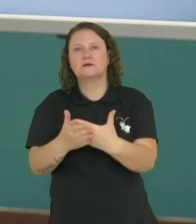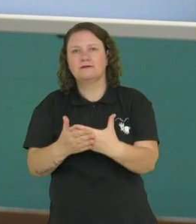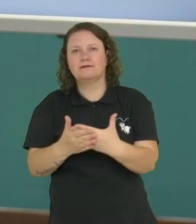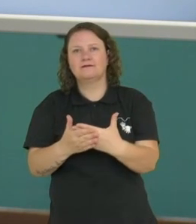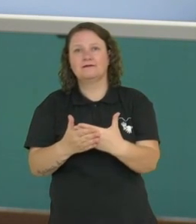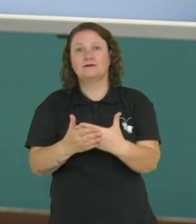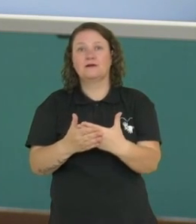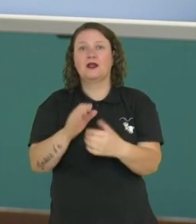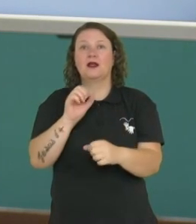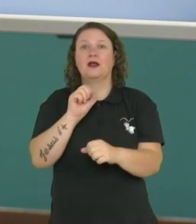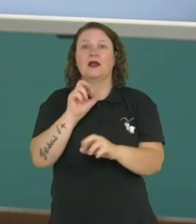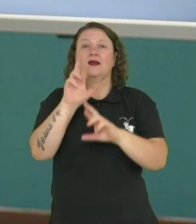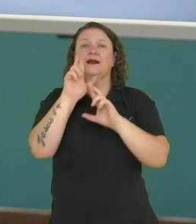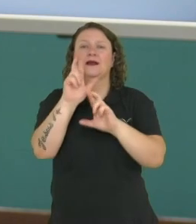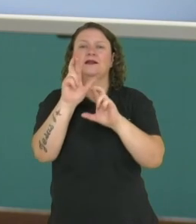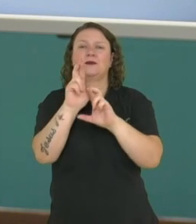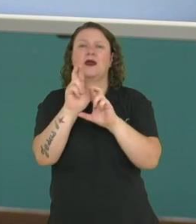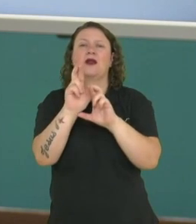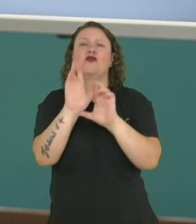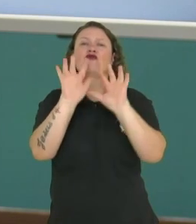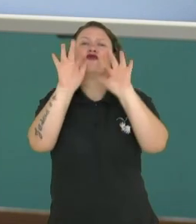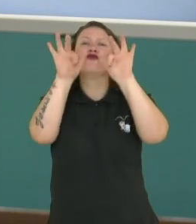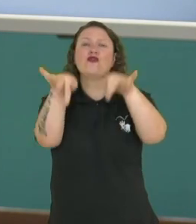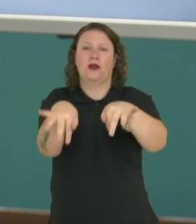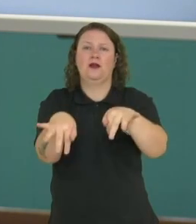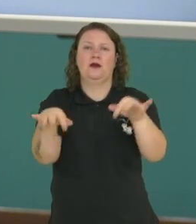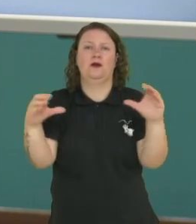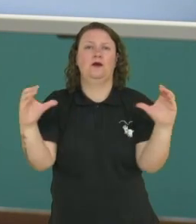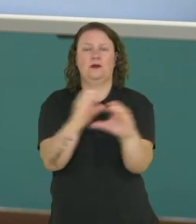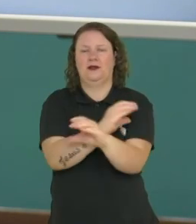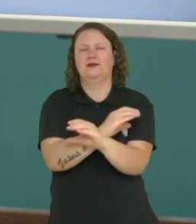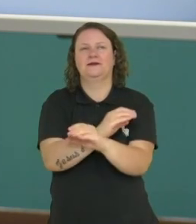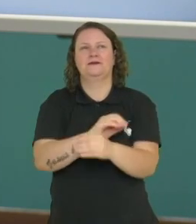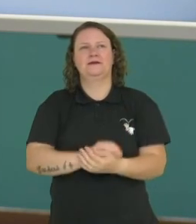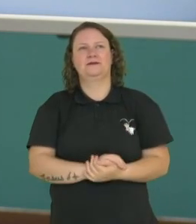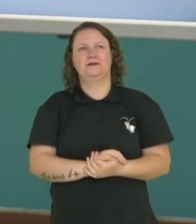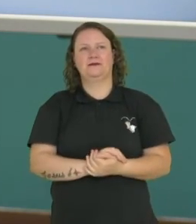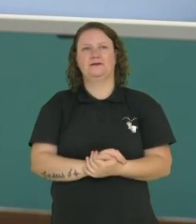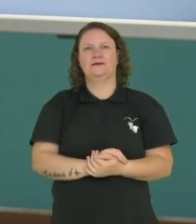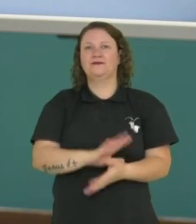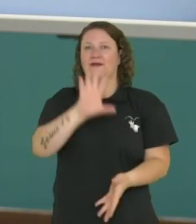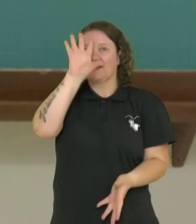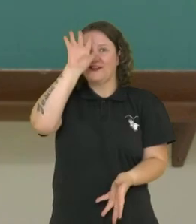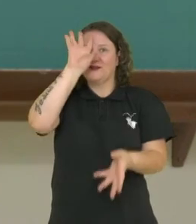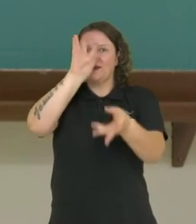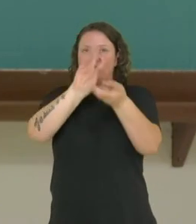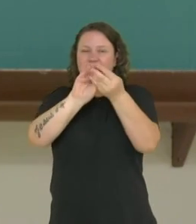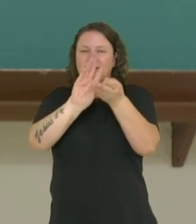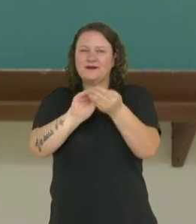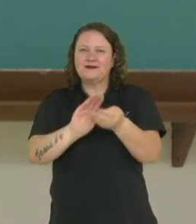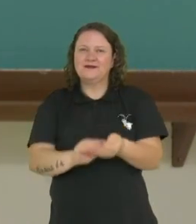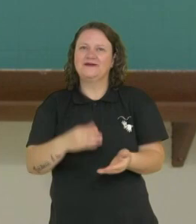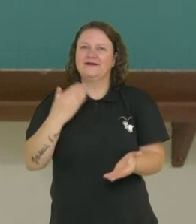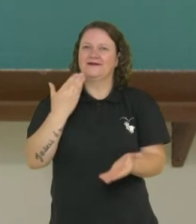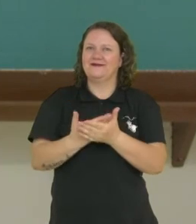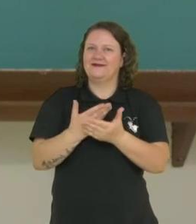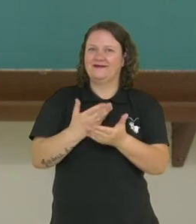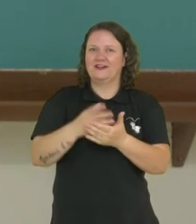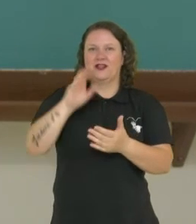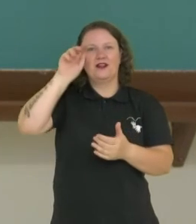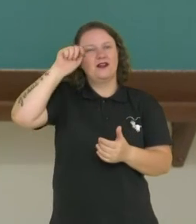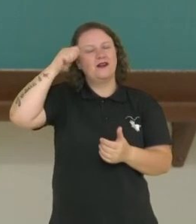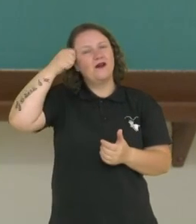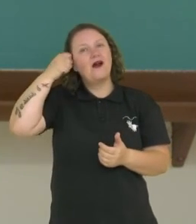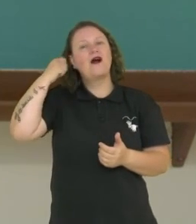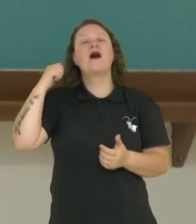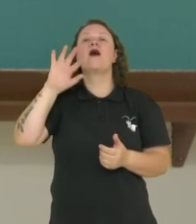espera, né, zerar isso daí, tá bom? Muito bem. E o que nós vimos então nesta aula? Vimos então que o apartheid foi um regime